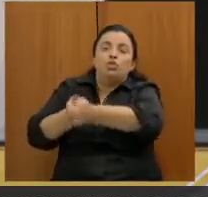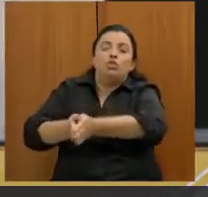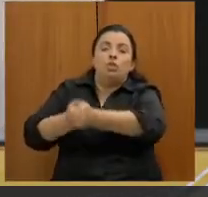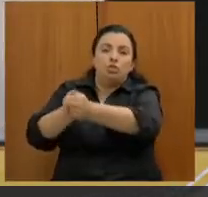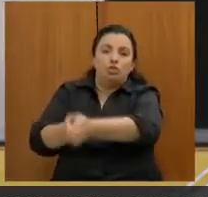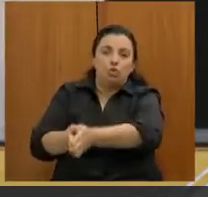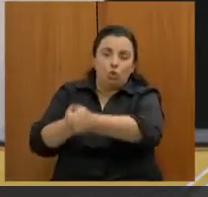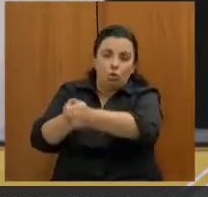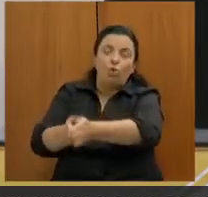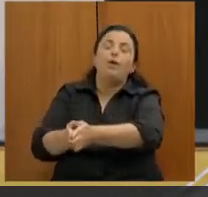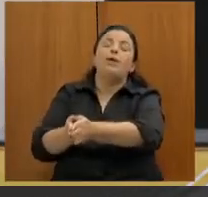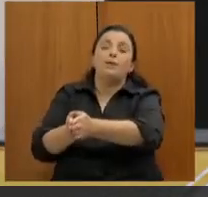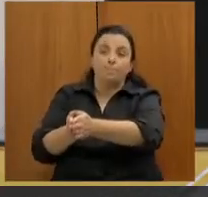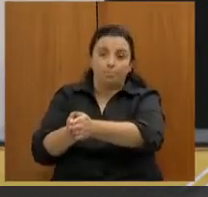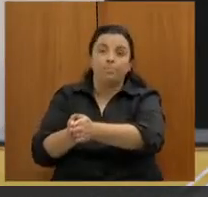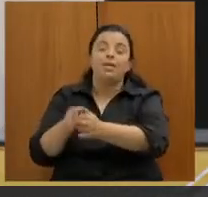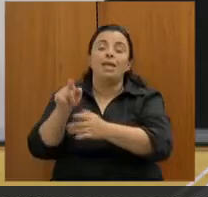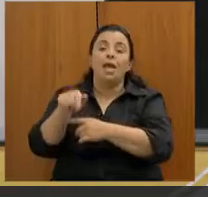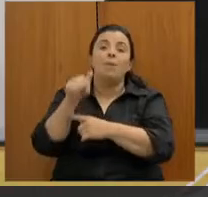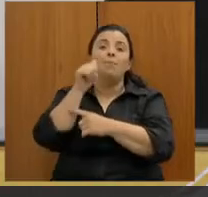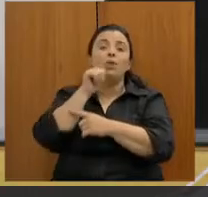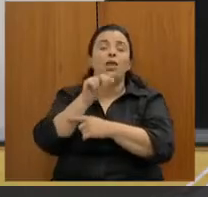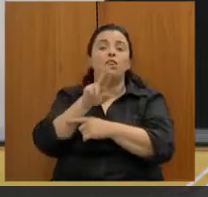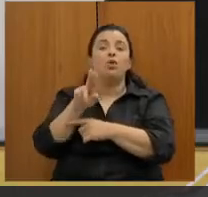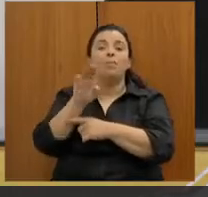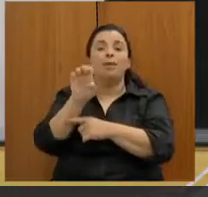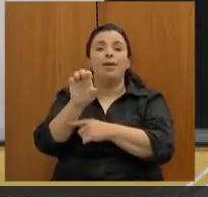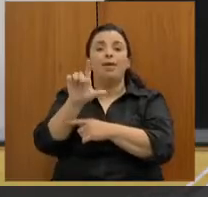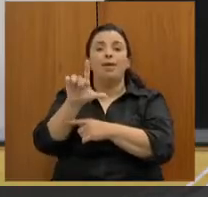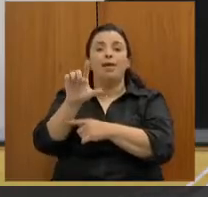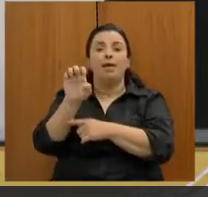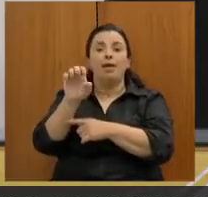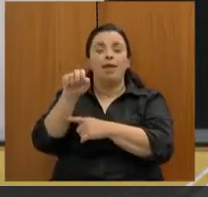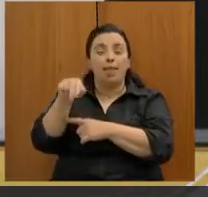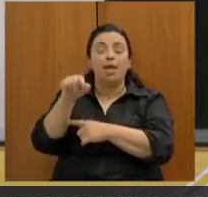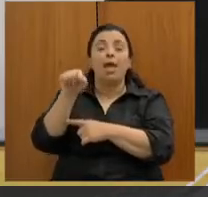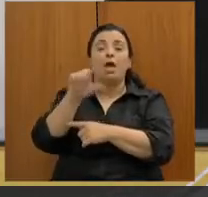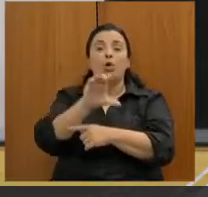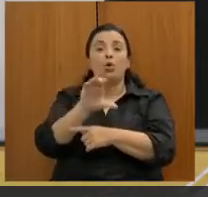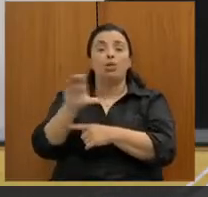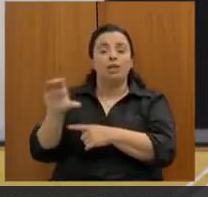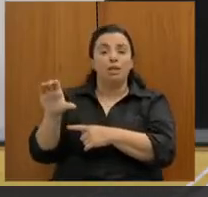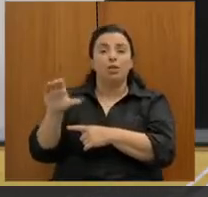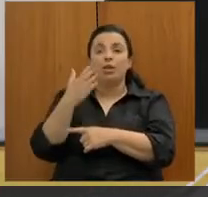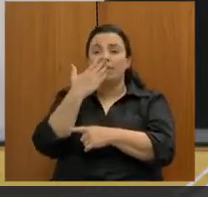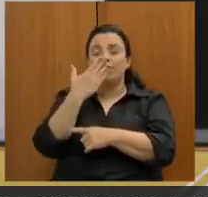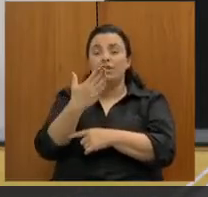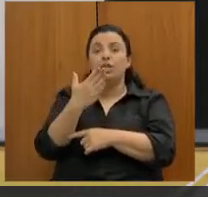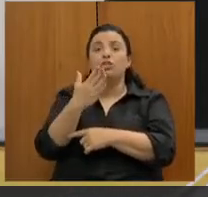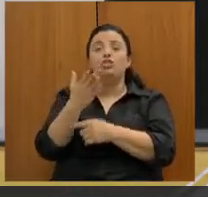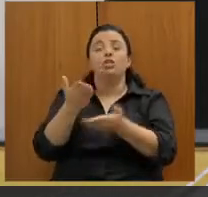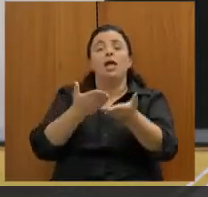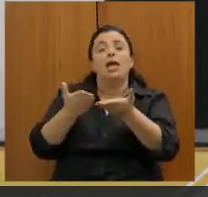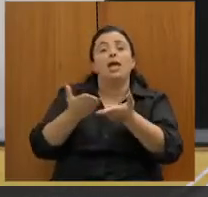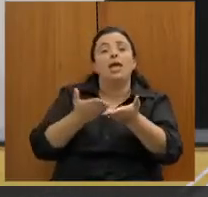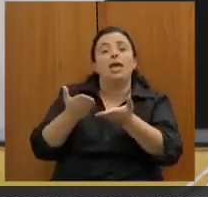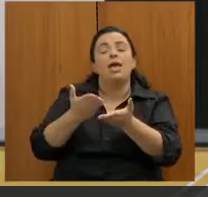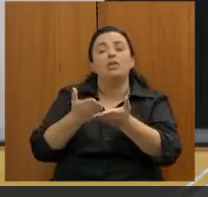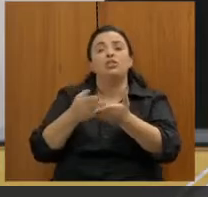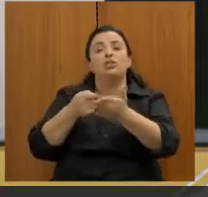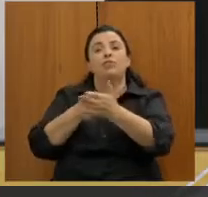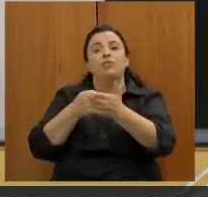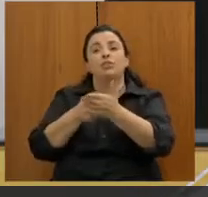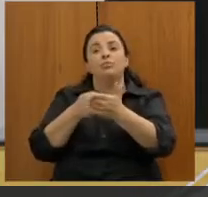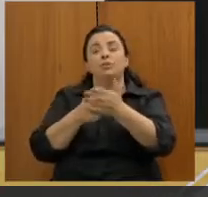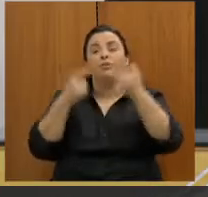representando alto Jequitinhonha que a Ellen Perrella coordenadora da frente da rede de enfrentamento à violência contra as mulheres